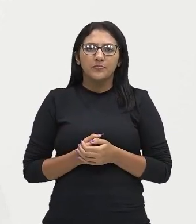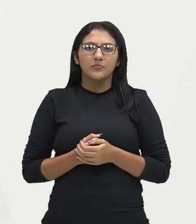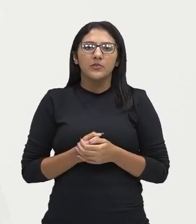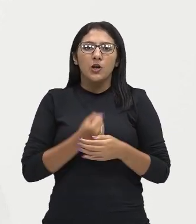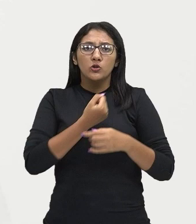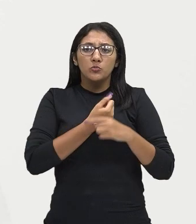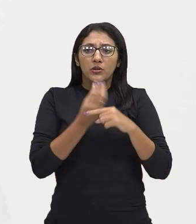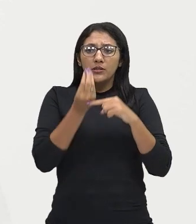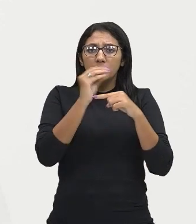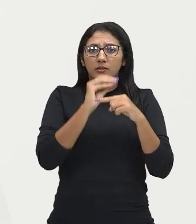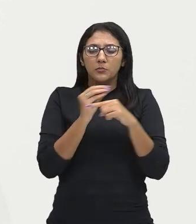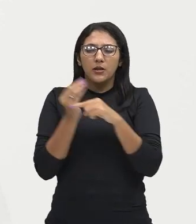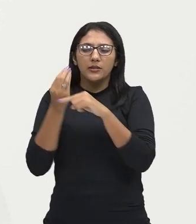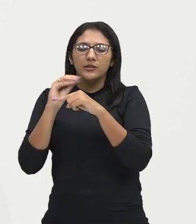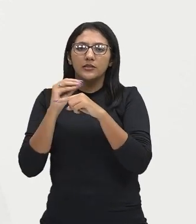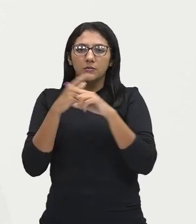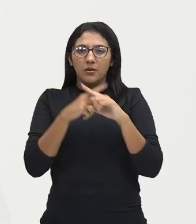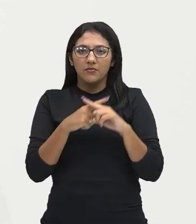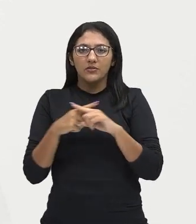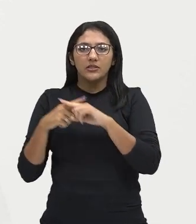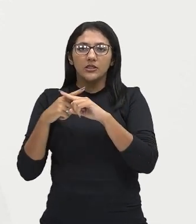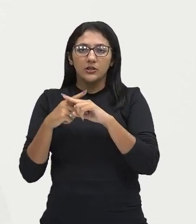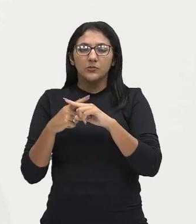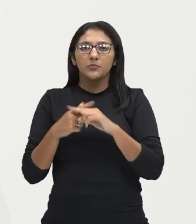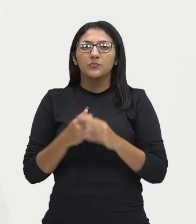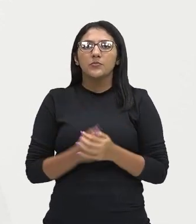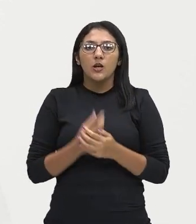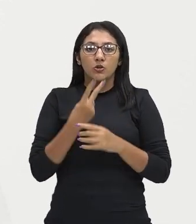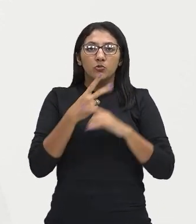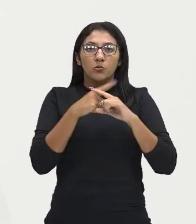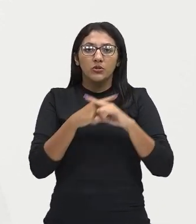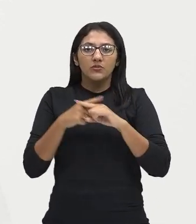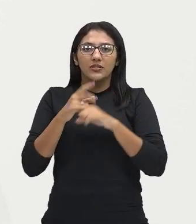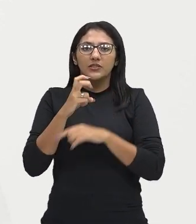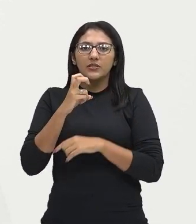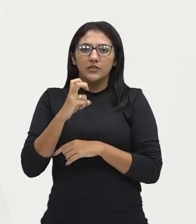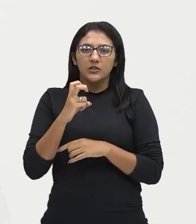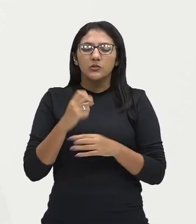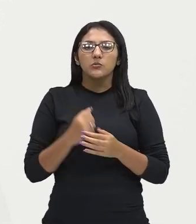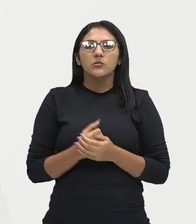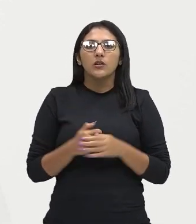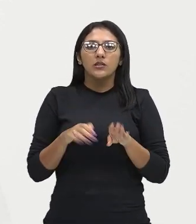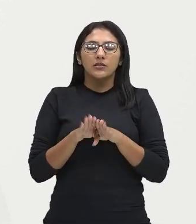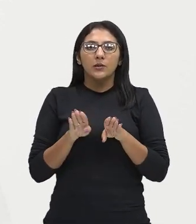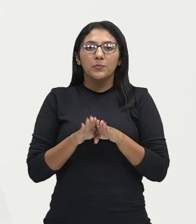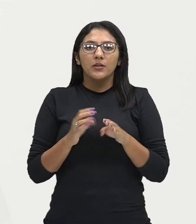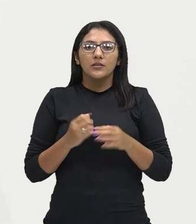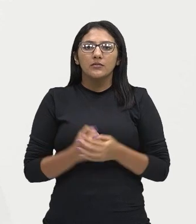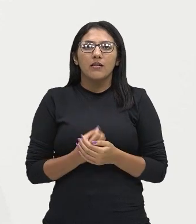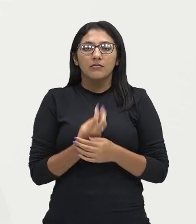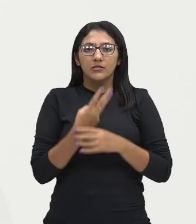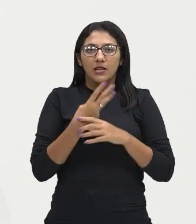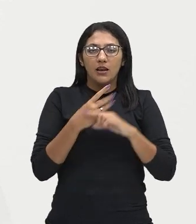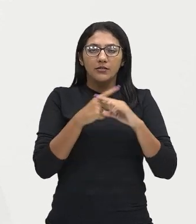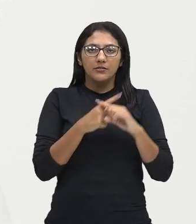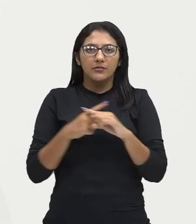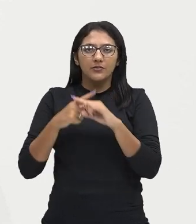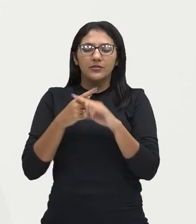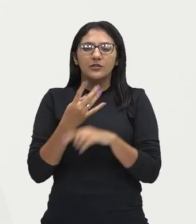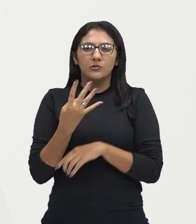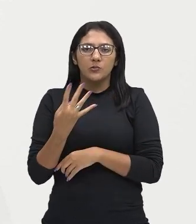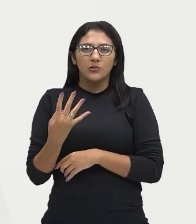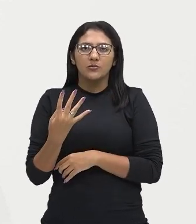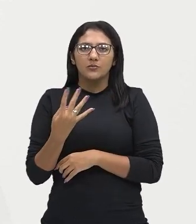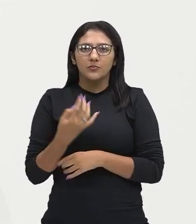vezes numerador. Então, ficou aqui 2 vezes 5, denominador vezes denominador. Por isso, nós ficamos com 3